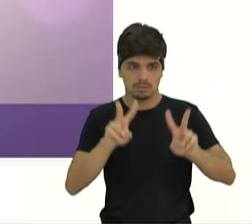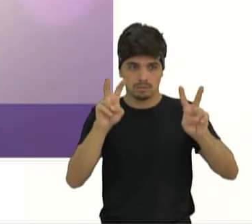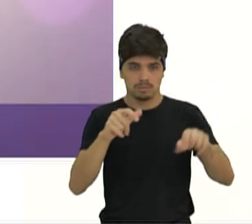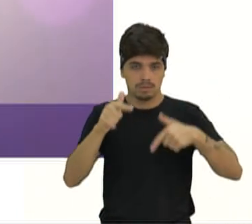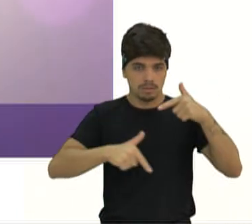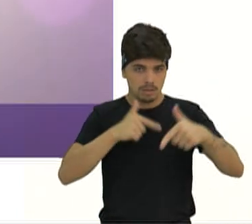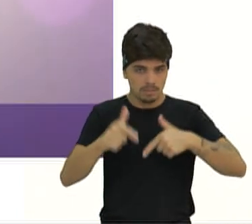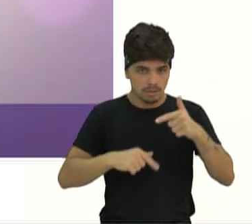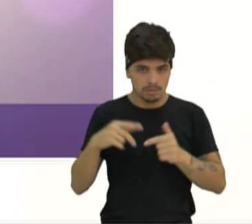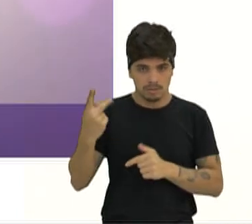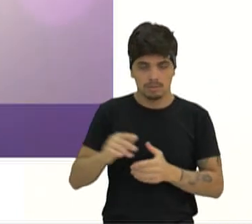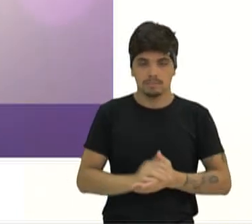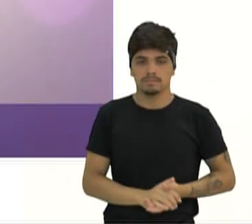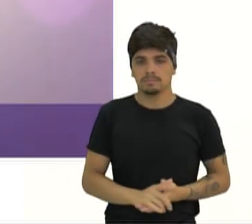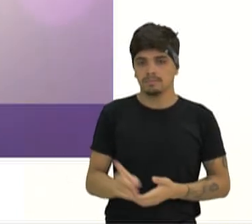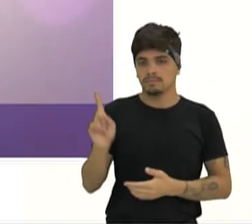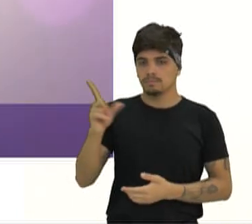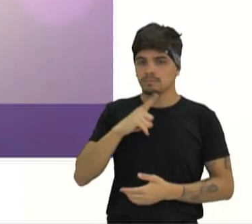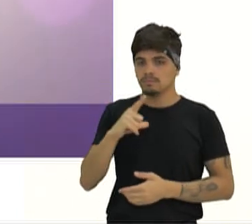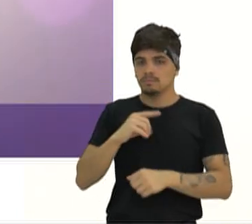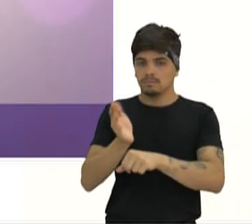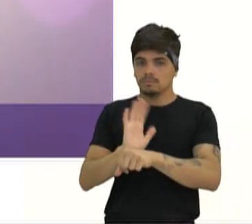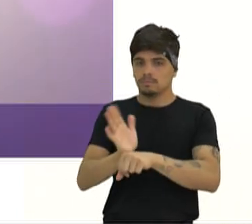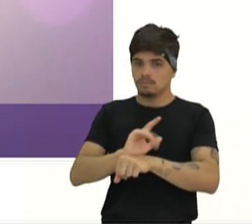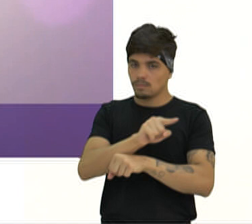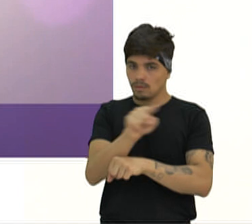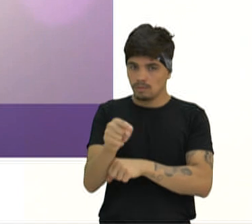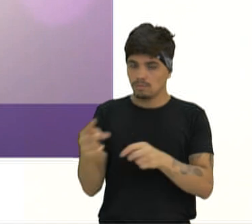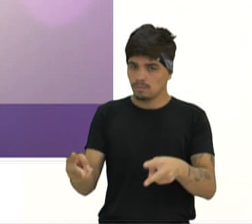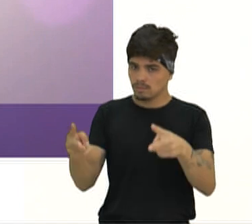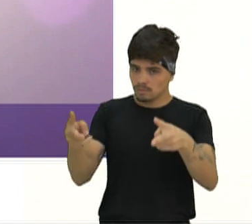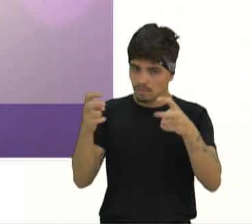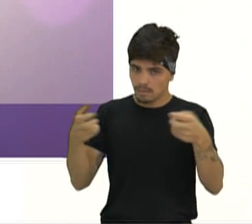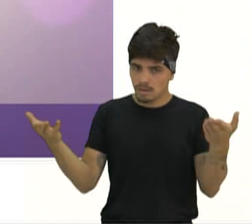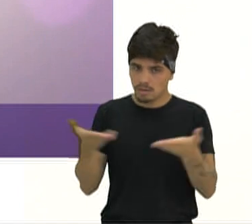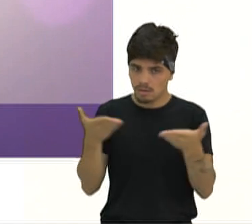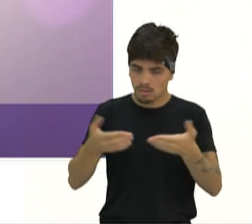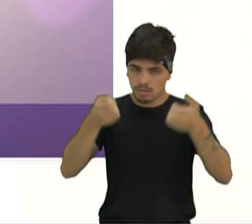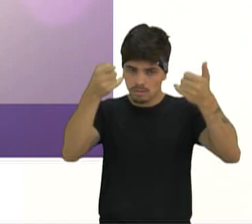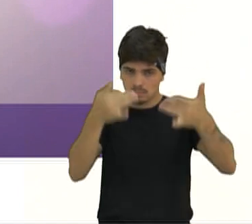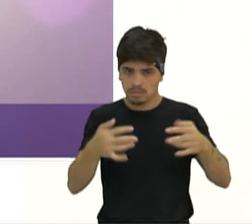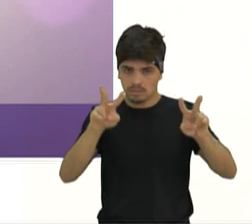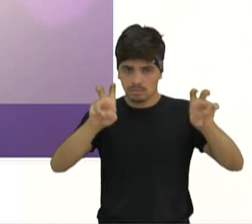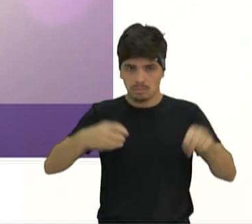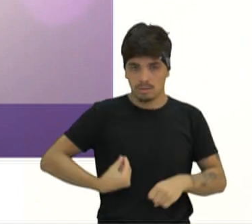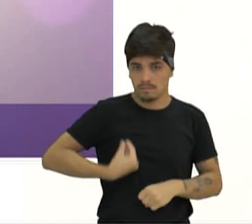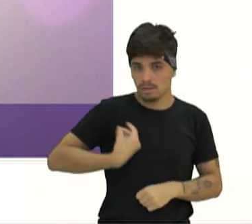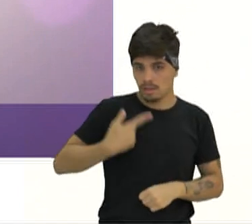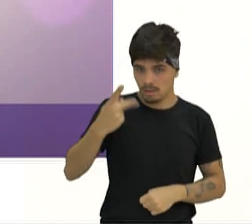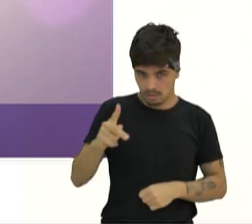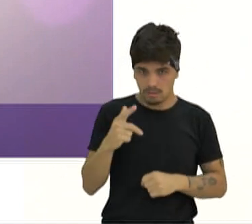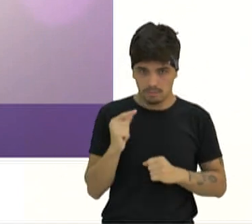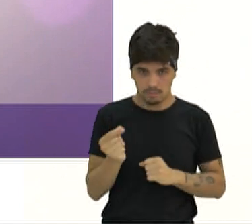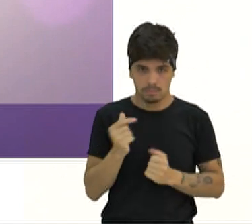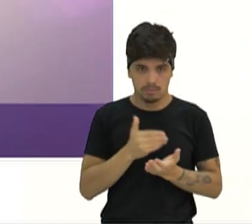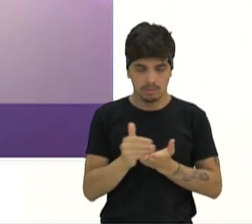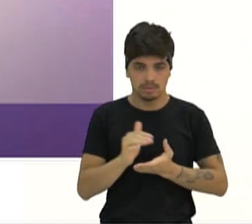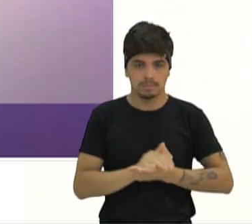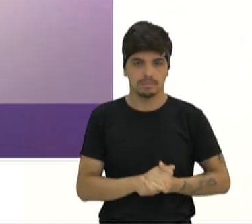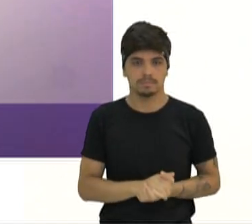Fúlvio aqui tem um videozinho que vocês vão observar agora falando sobre a vida do Fúlvio vamos